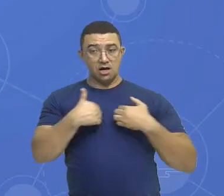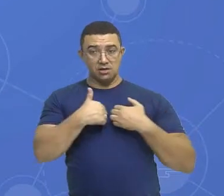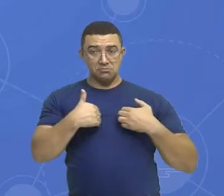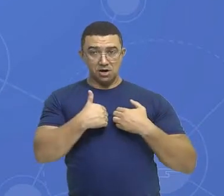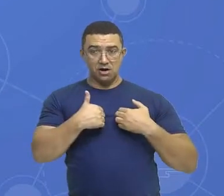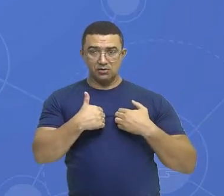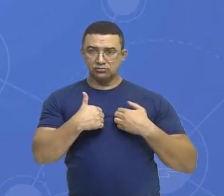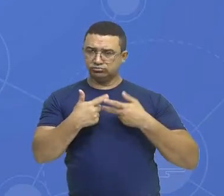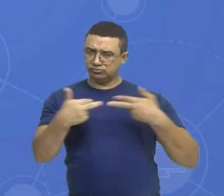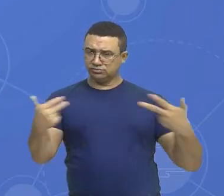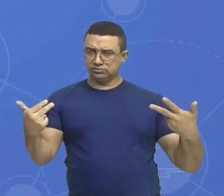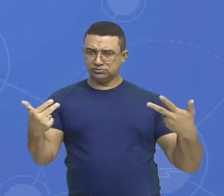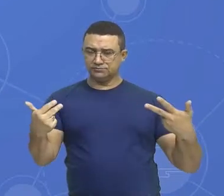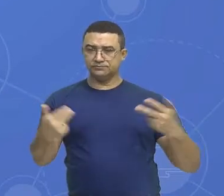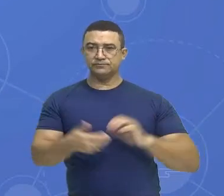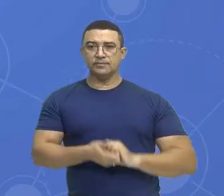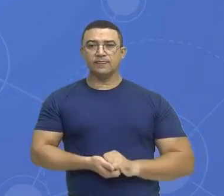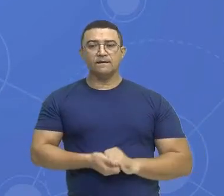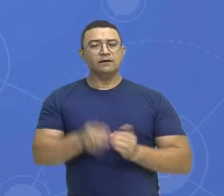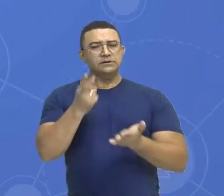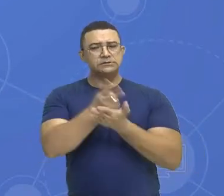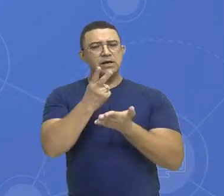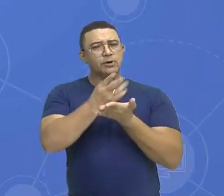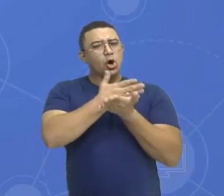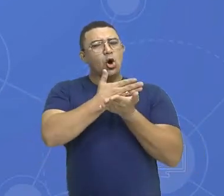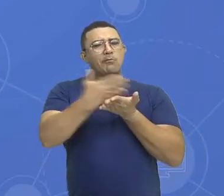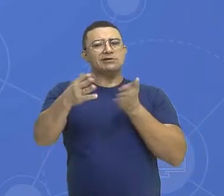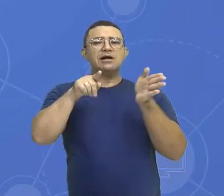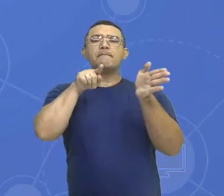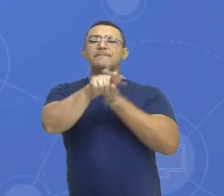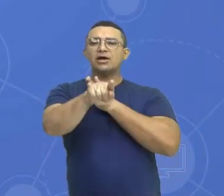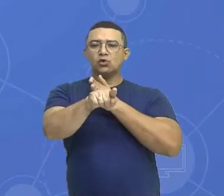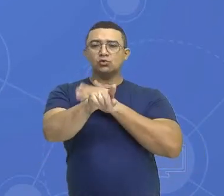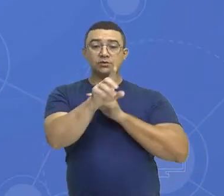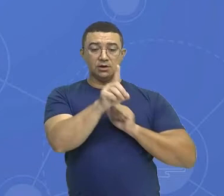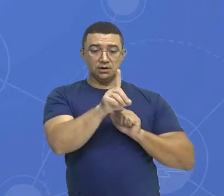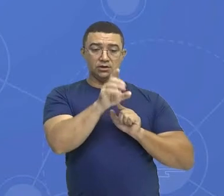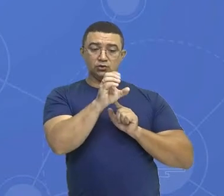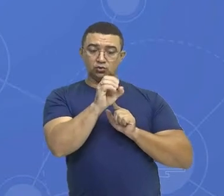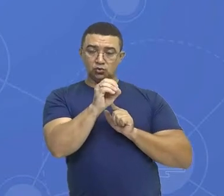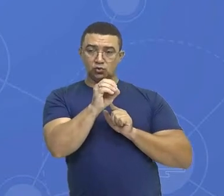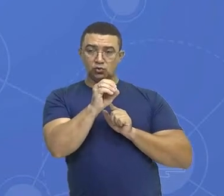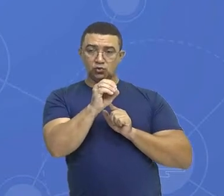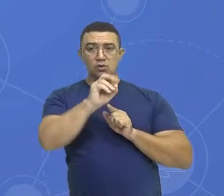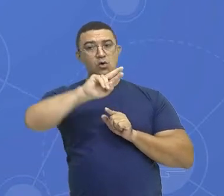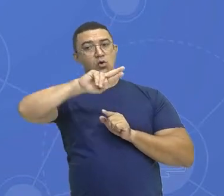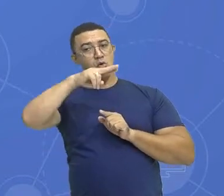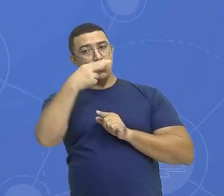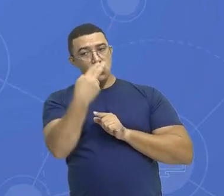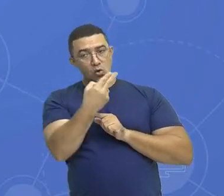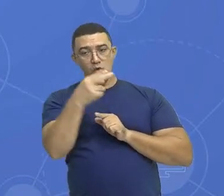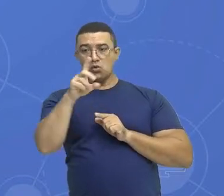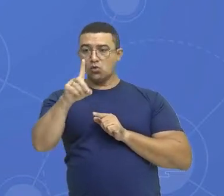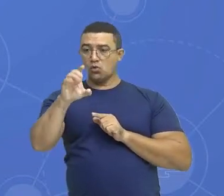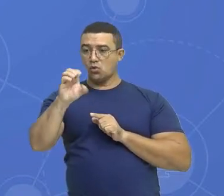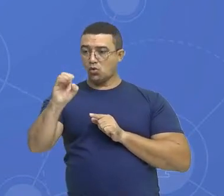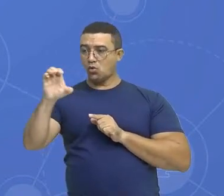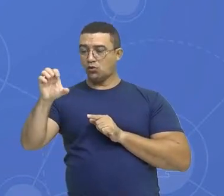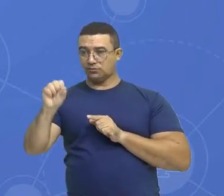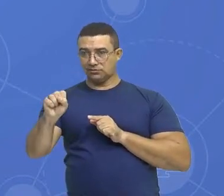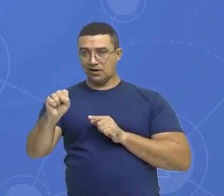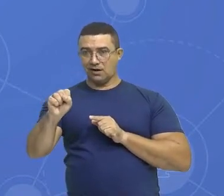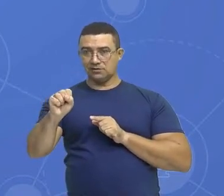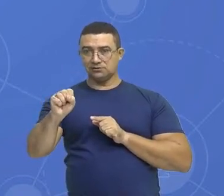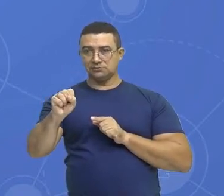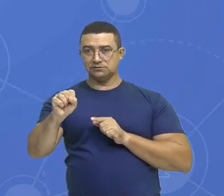for pessoa, tá? Então, eu sempre vou iniciar a minha pergunta com o do, se não for terceira pessoa do singular, o meu sujeito, e